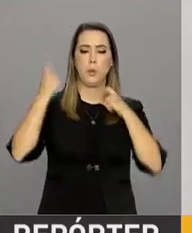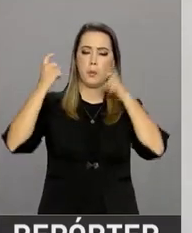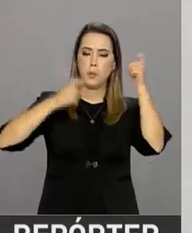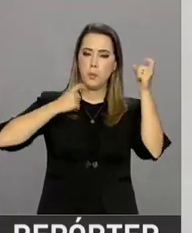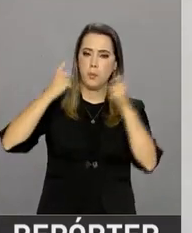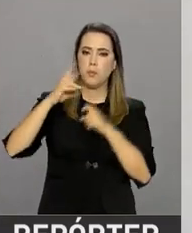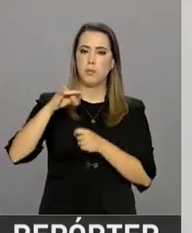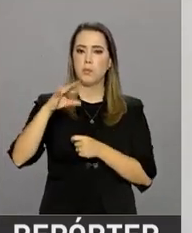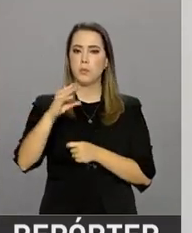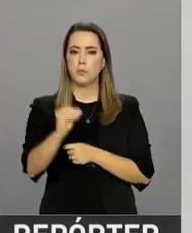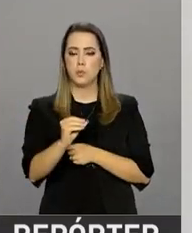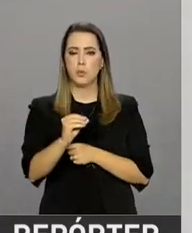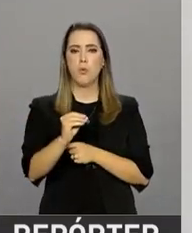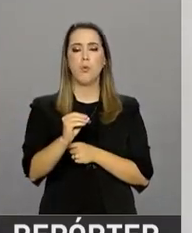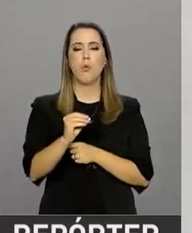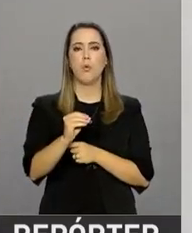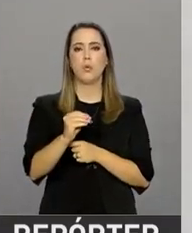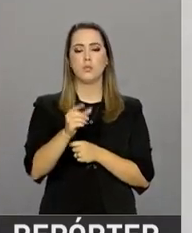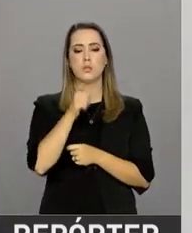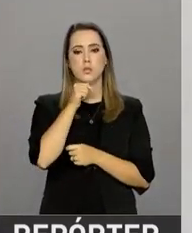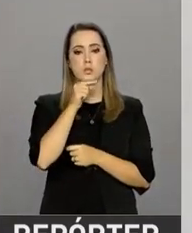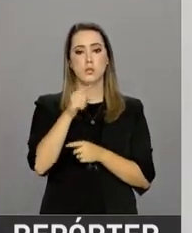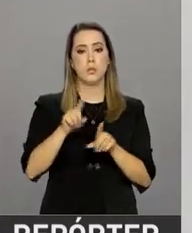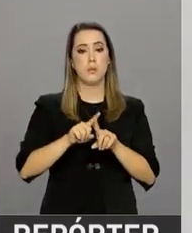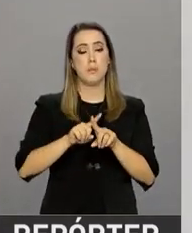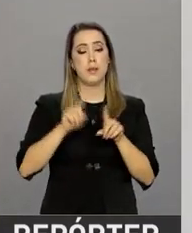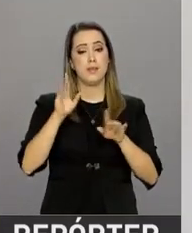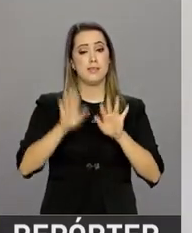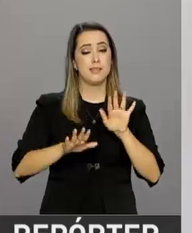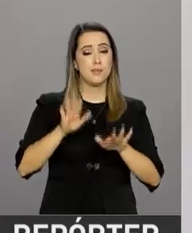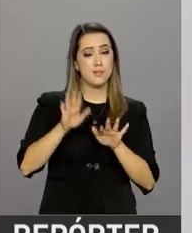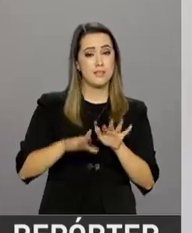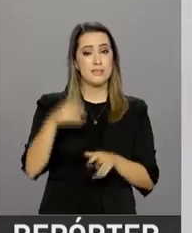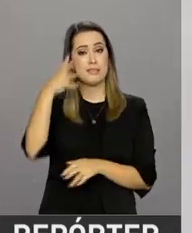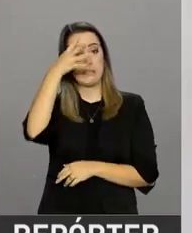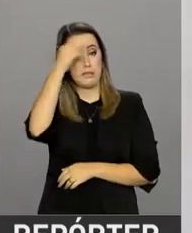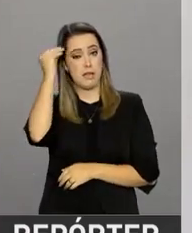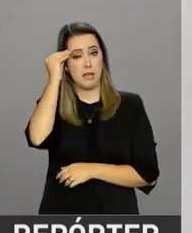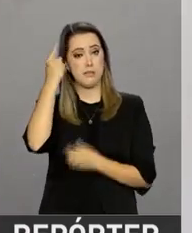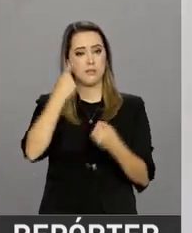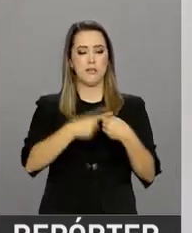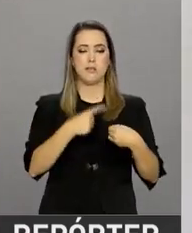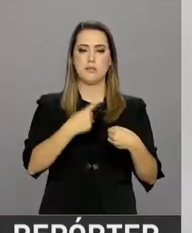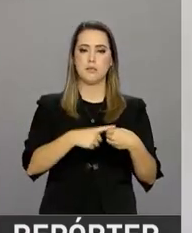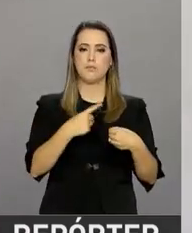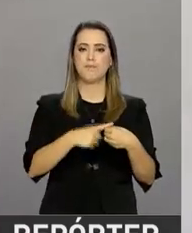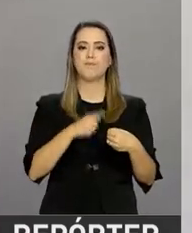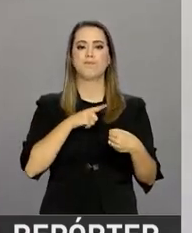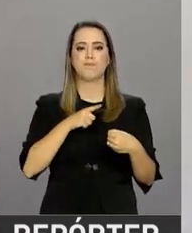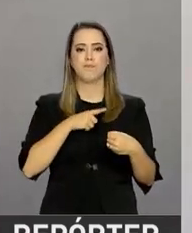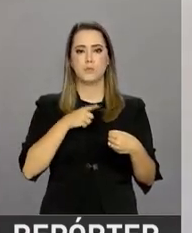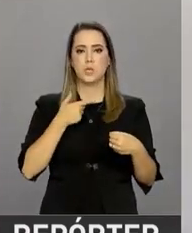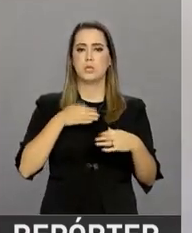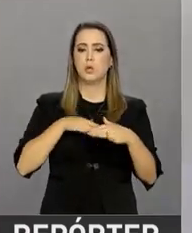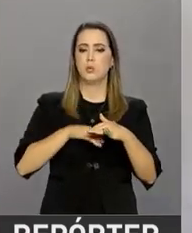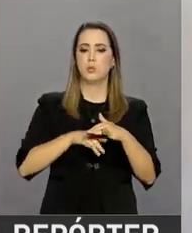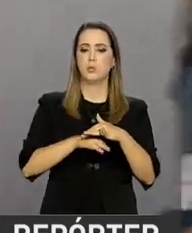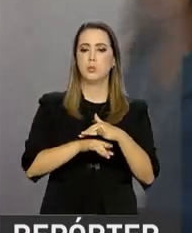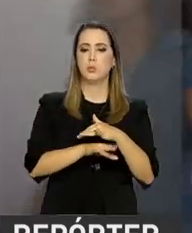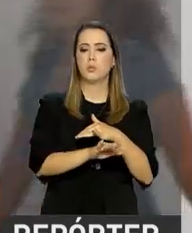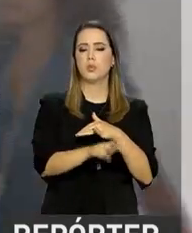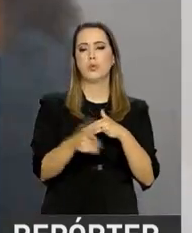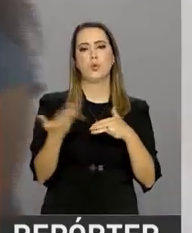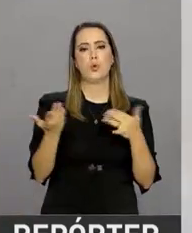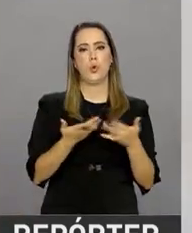nascentes. Mas a gente se esquece, às vezes, que as cidades, a maioria das nossas cidades, passam rios que hoje